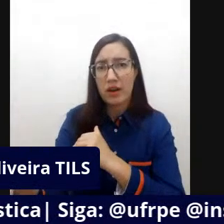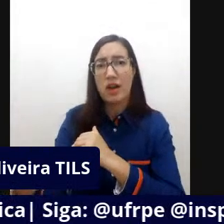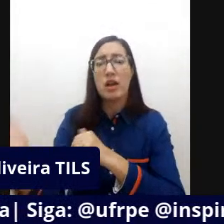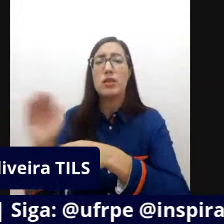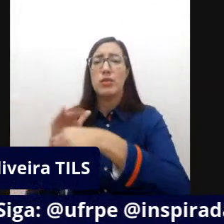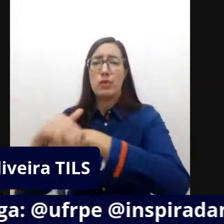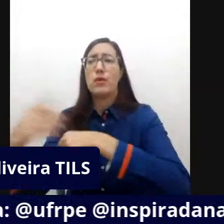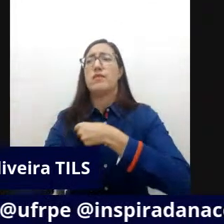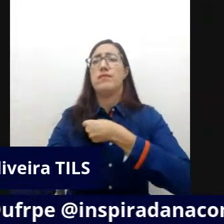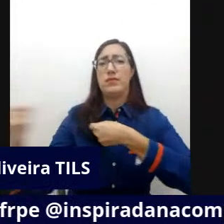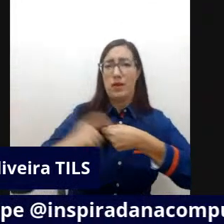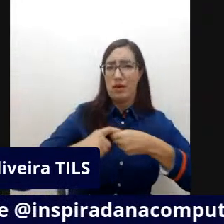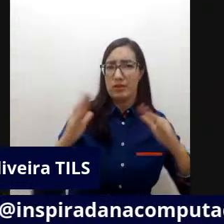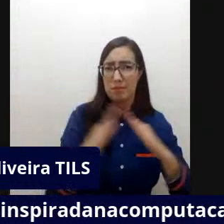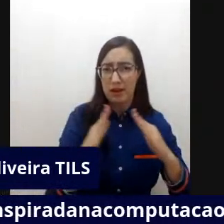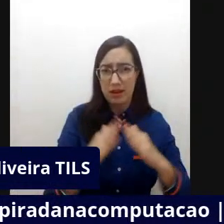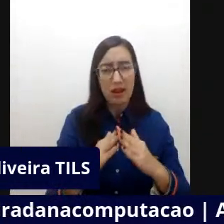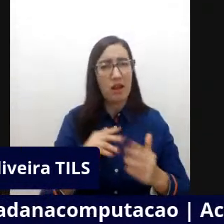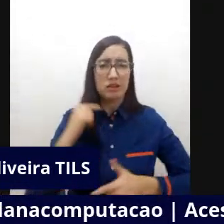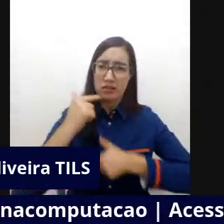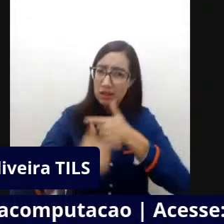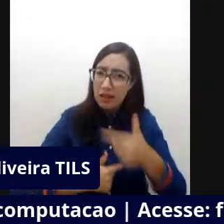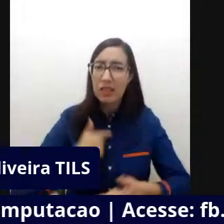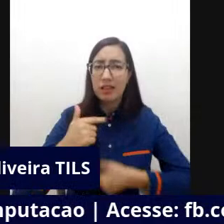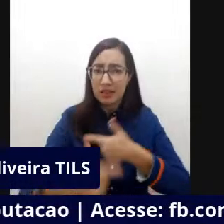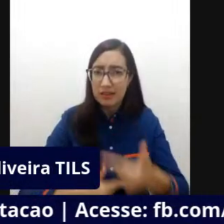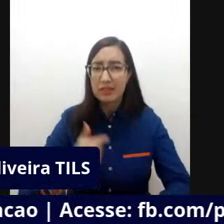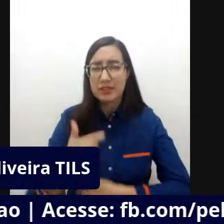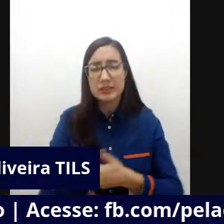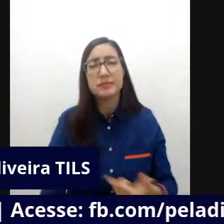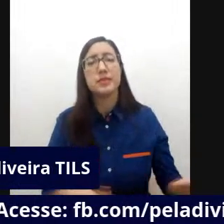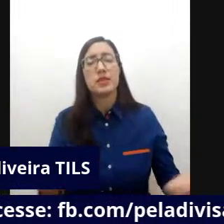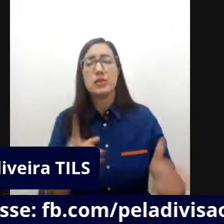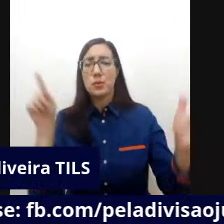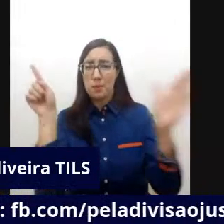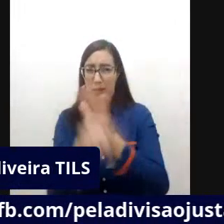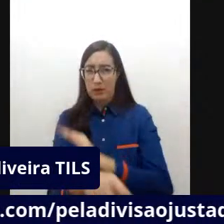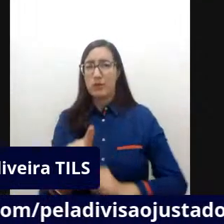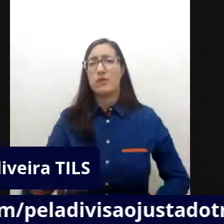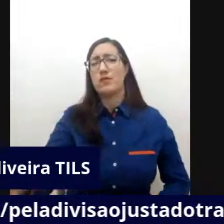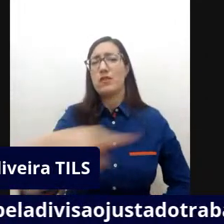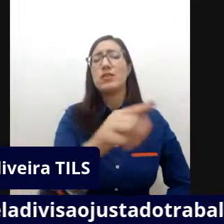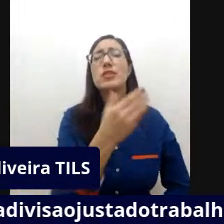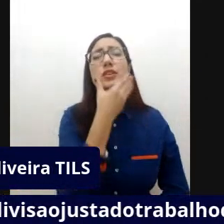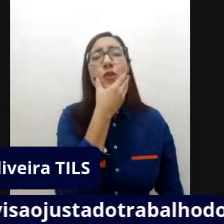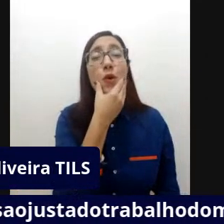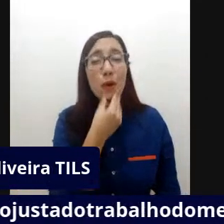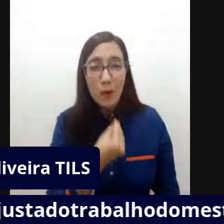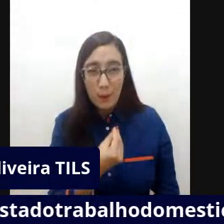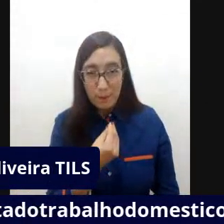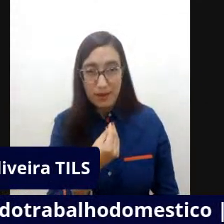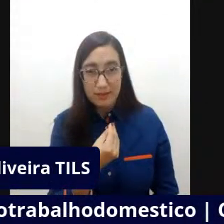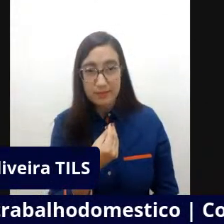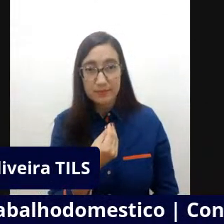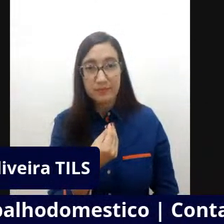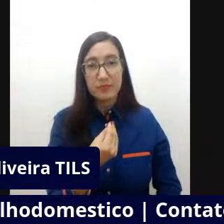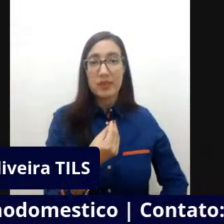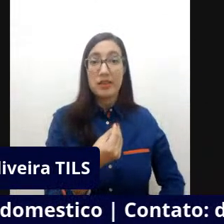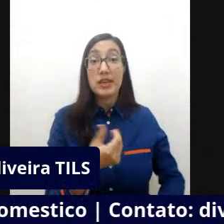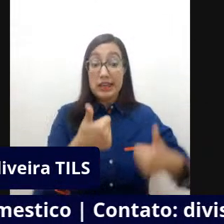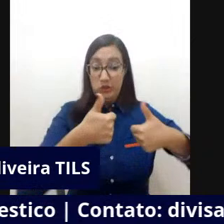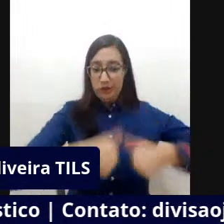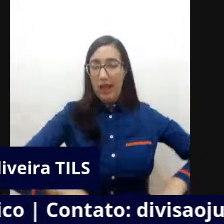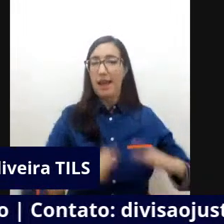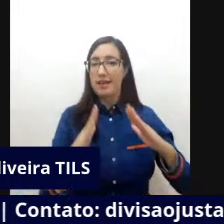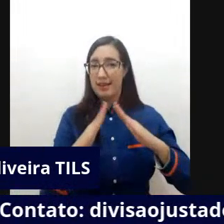vai continuar ajudando a esposa dele nos dias que tiver de folga? Será que ele vai entender no dia